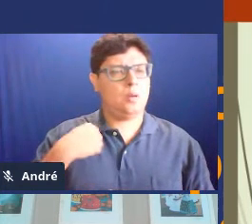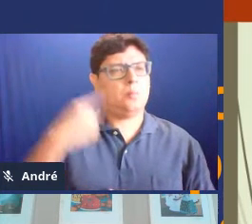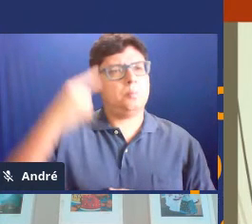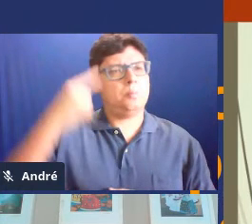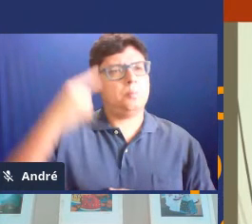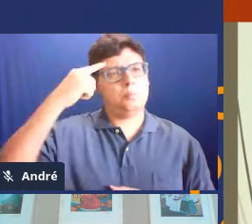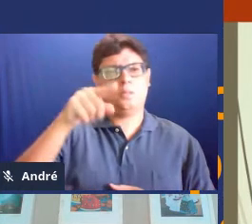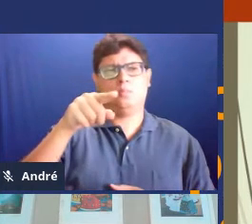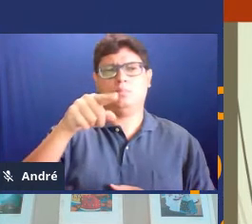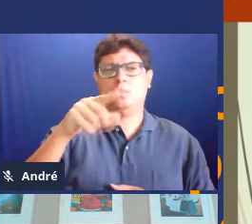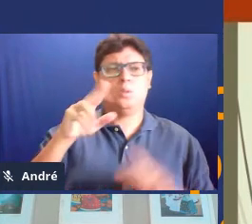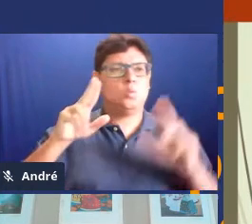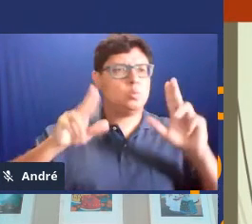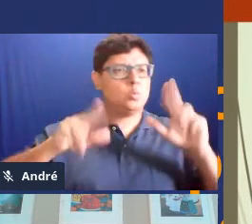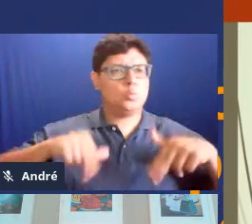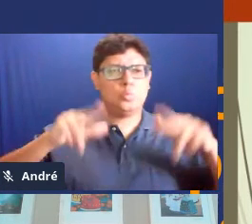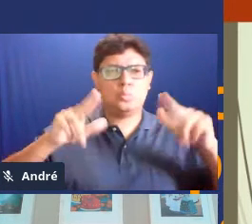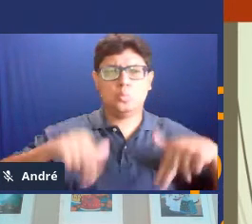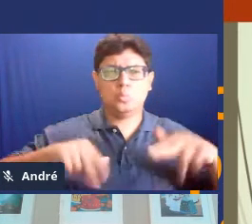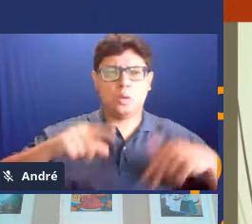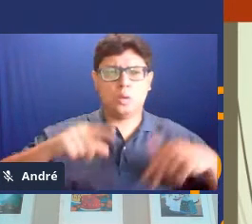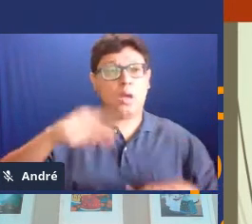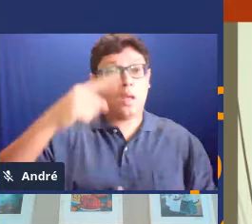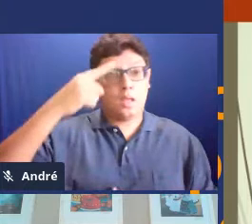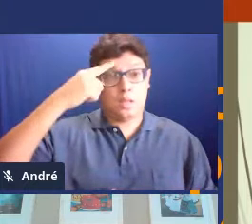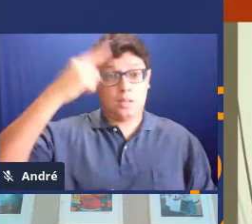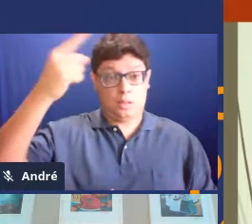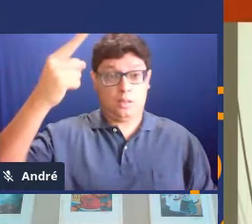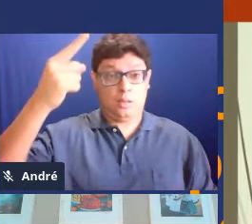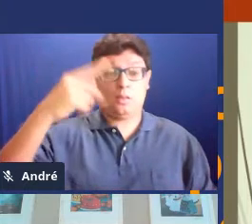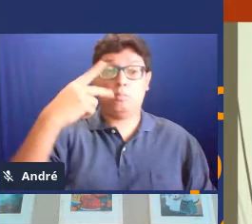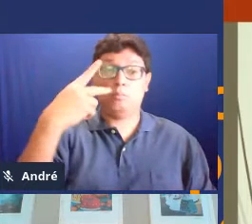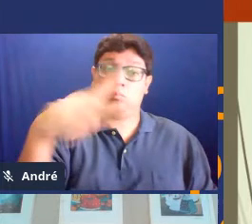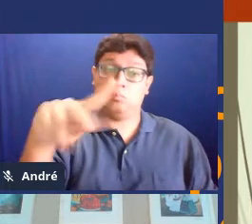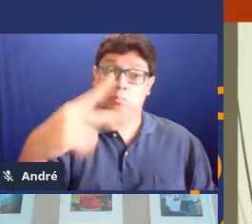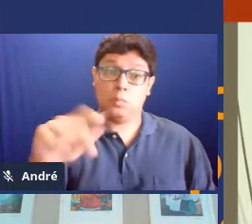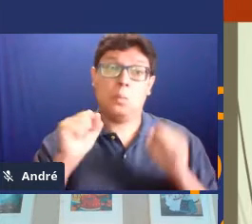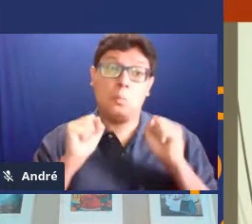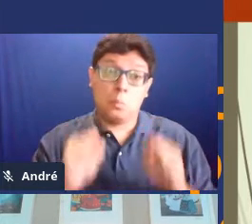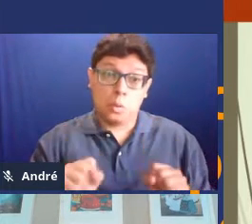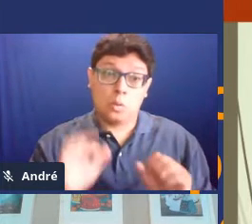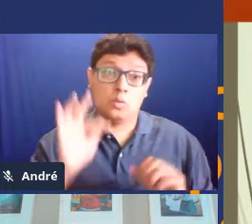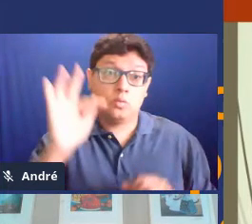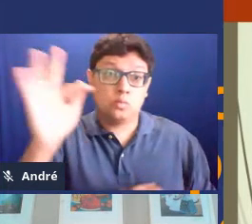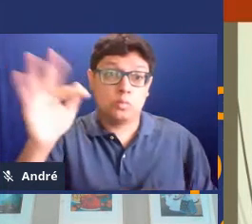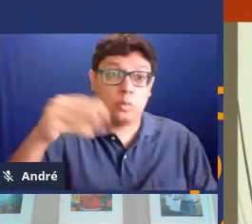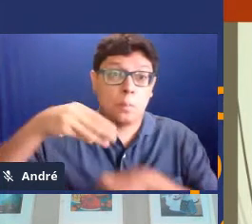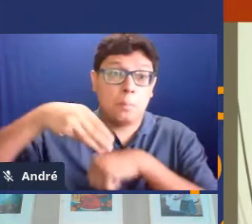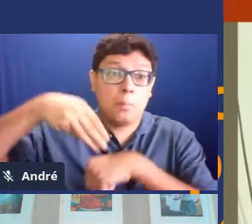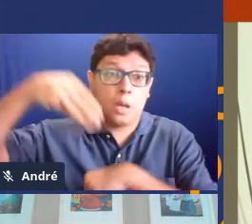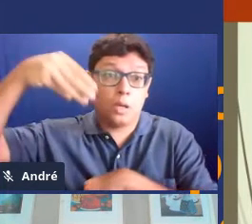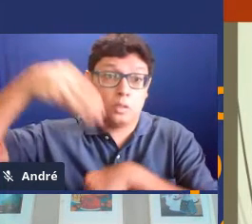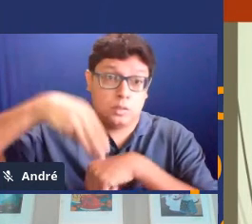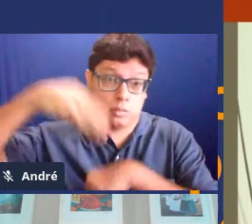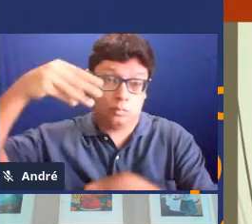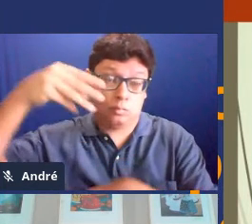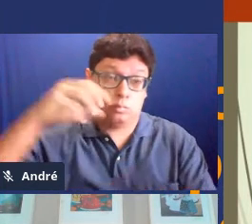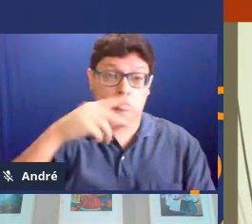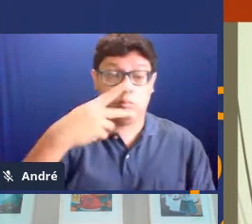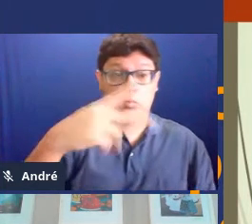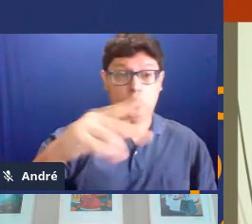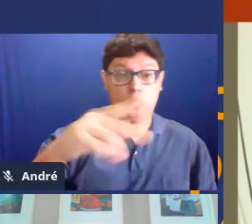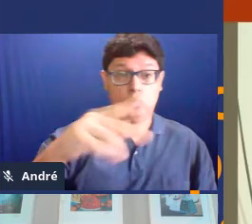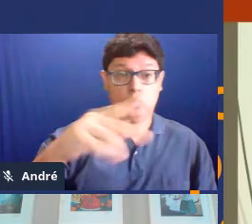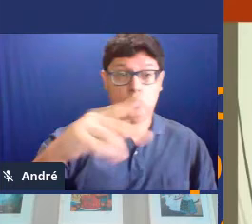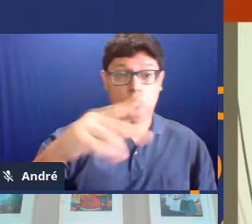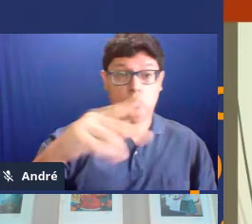no ar para vocês fazerem um mestrado brilhante, que é o que eu faria se tivesse 20 e poucos anos. Vocês